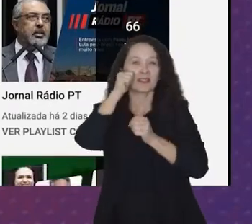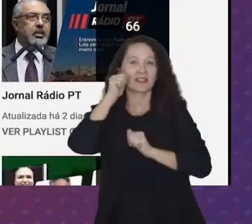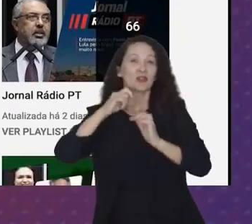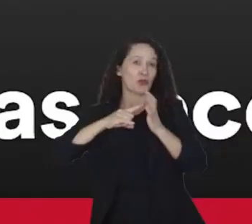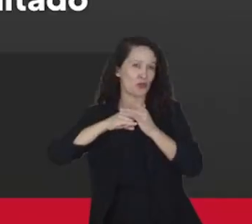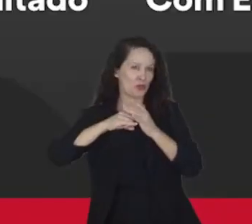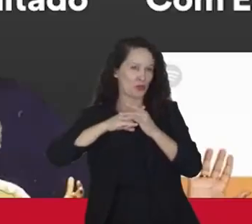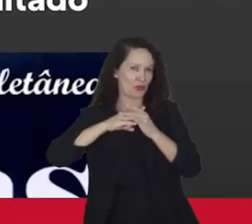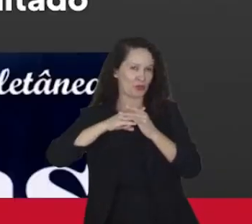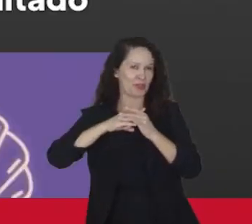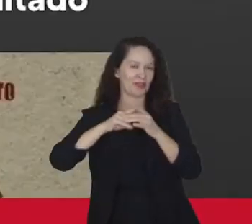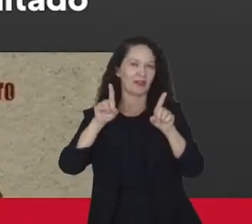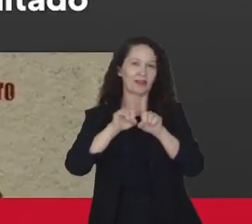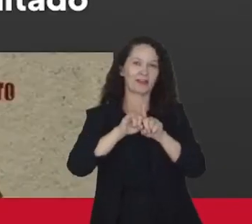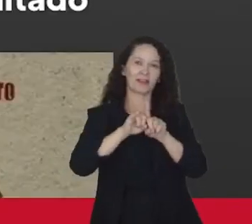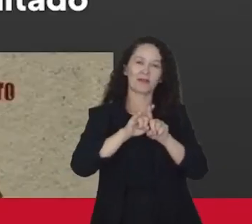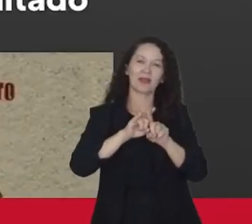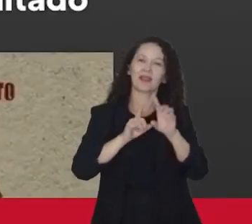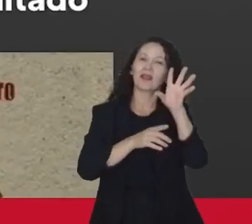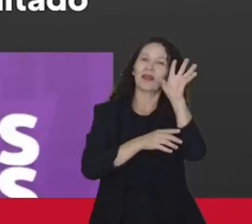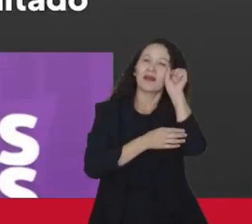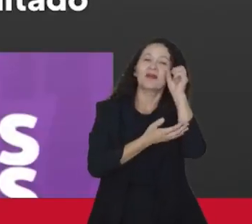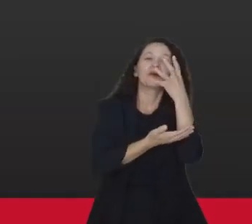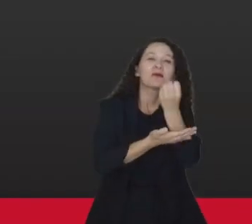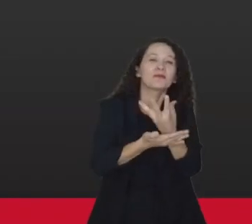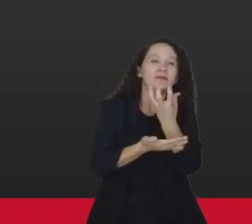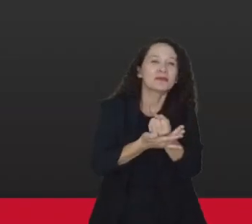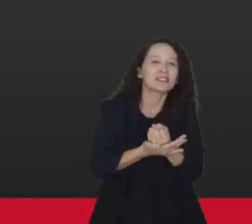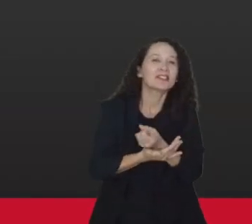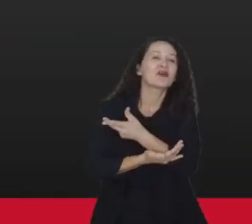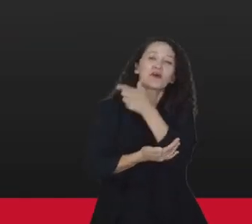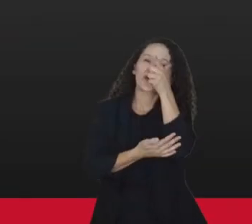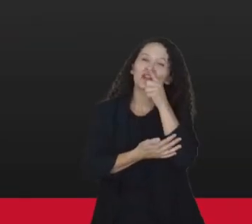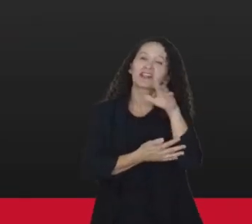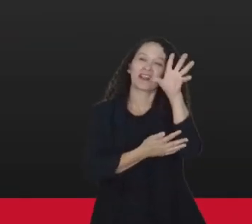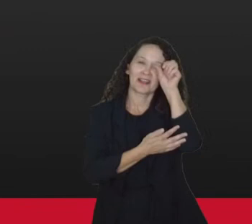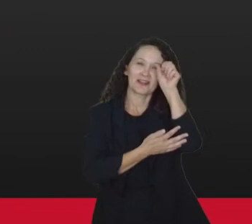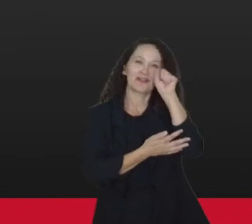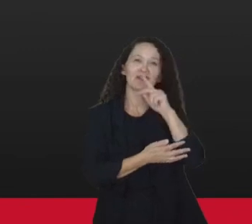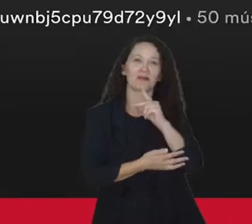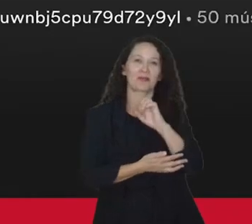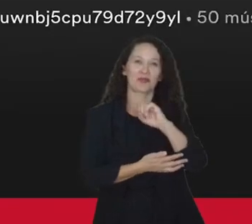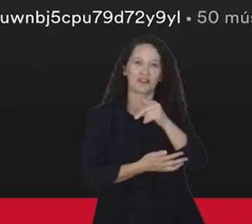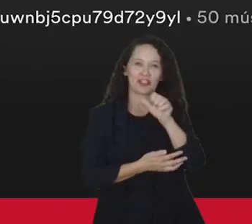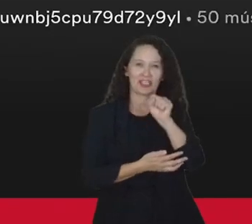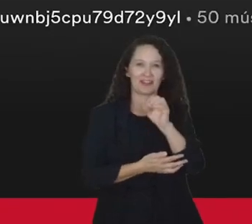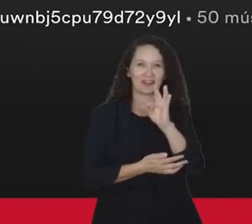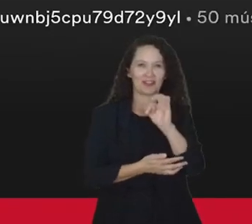TVPT no YouTube e em formato de podcast no Spotify.